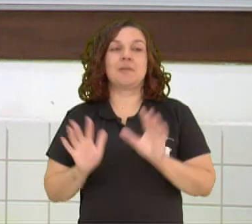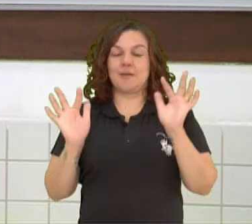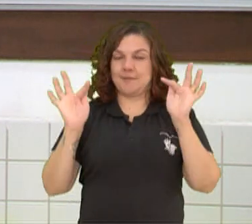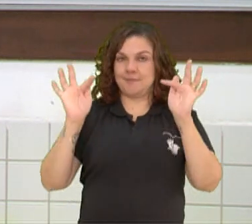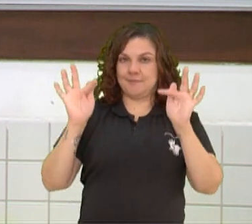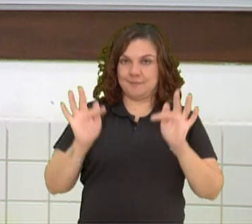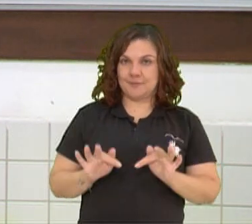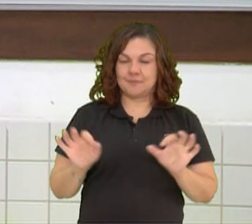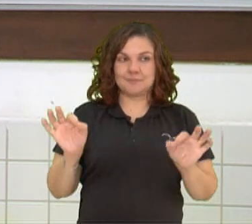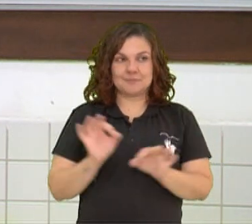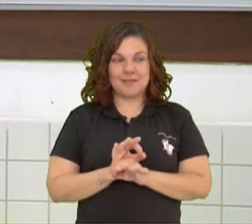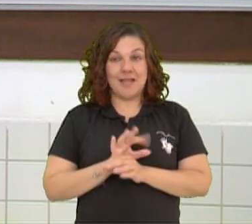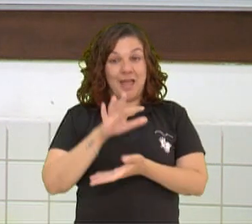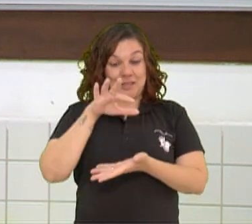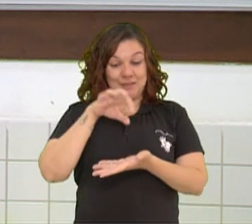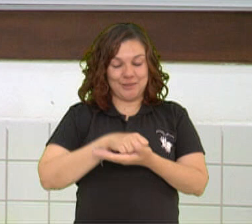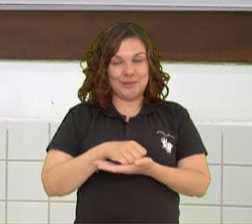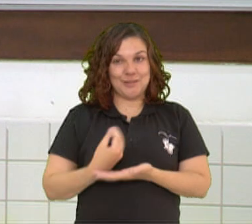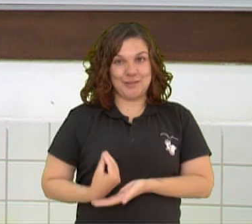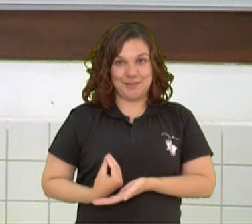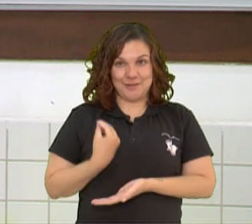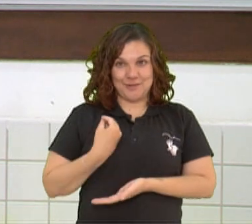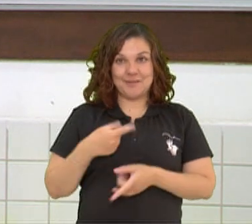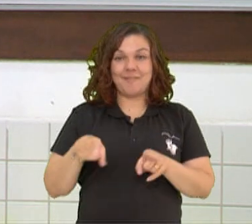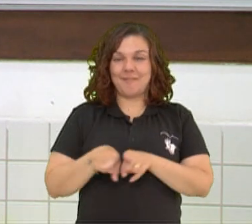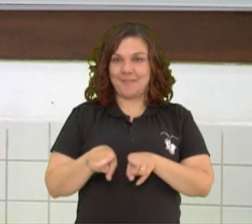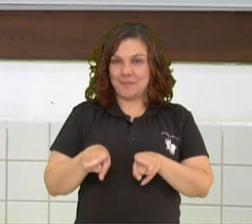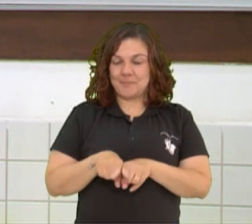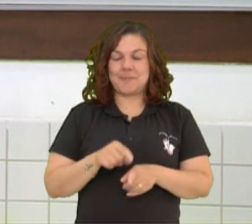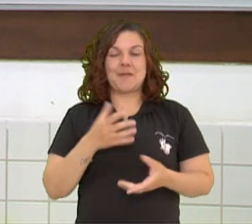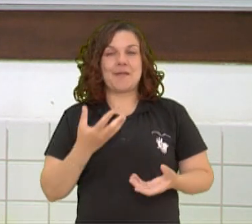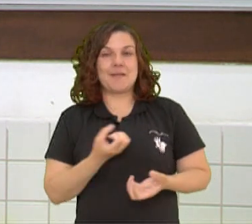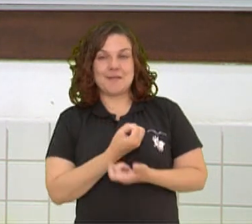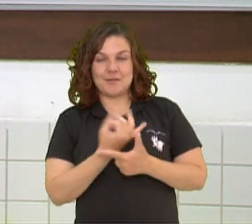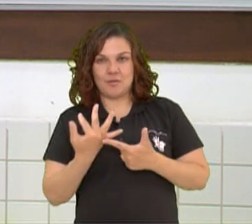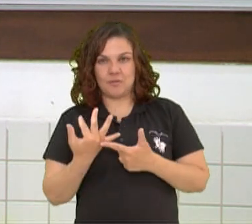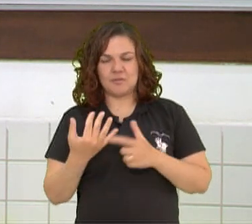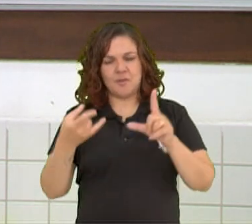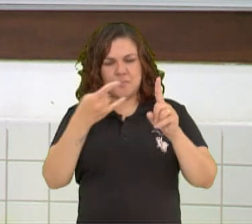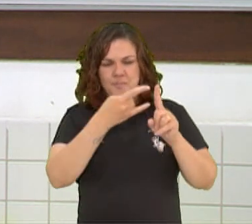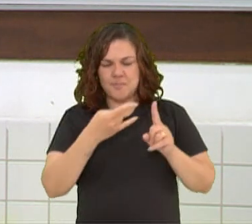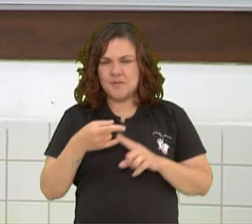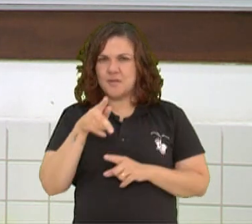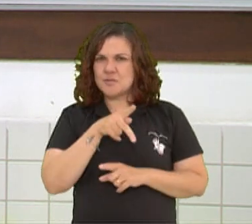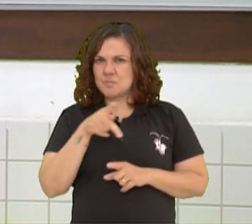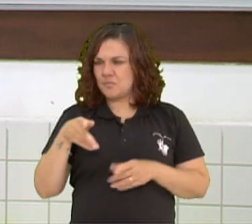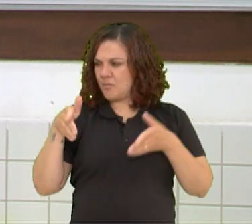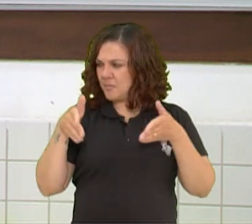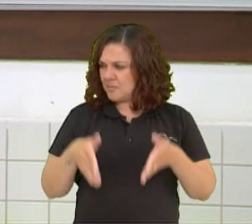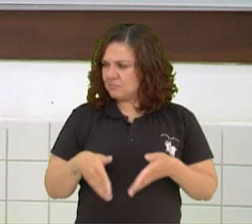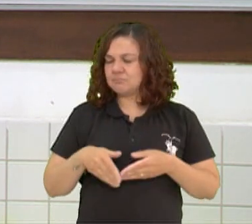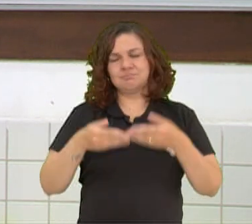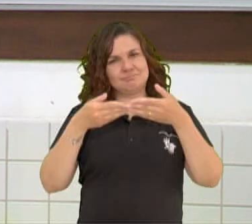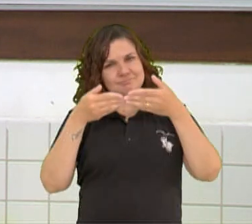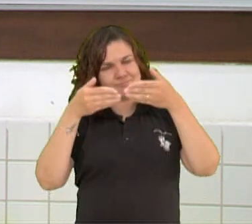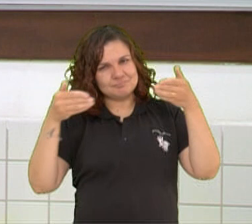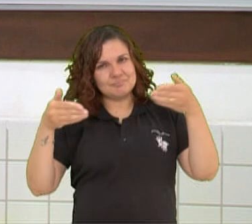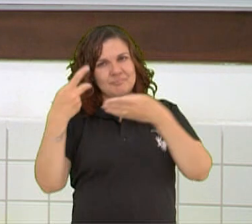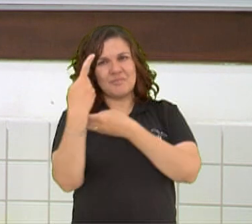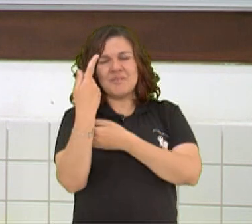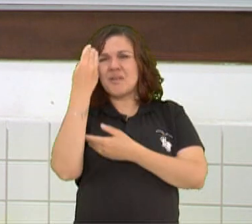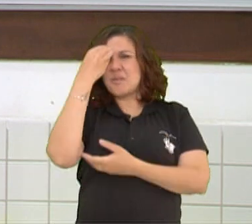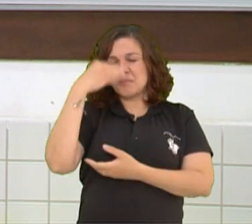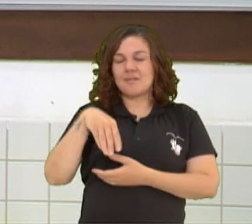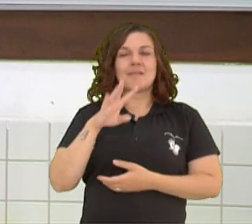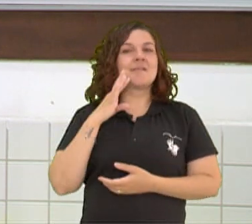feito, nota e frequência. Meeting do professor, tem recadinho? Participe do Meet, abra sua câmera. Não tenha